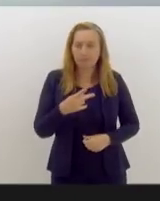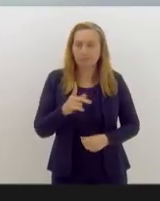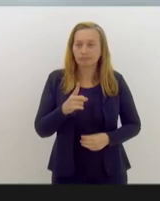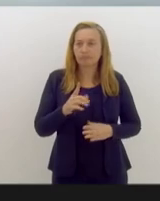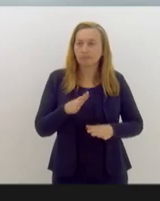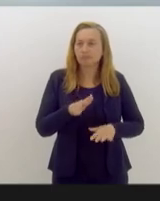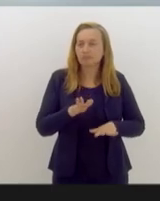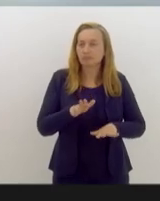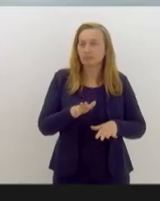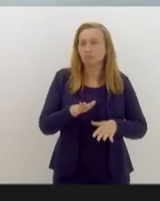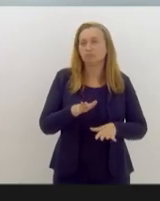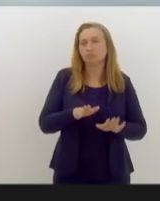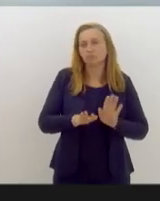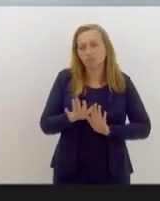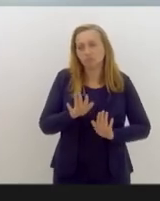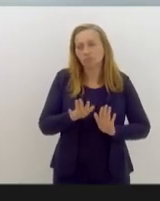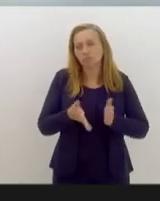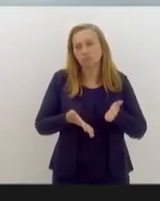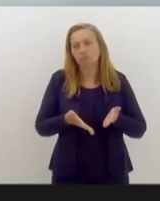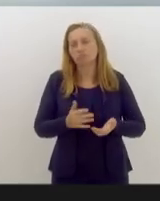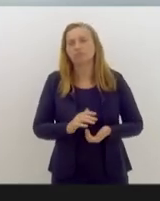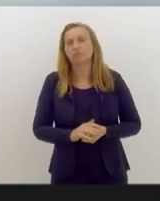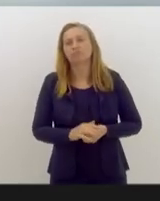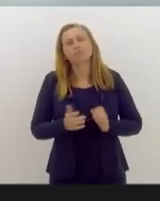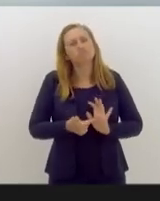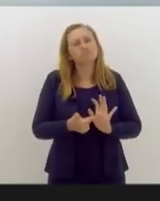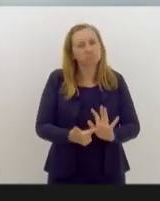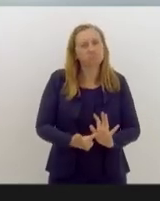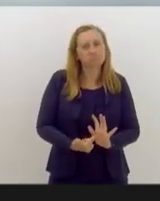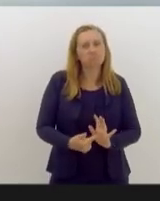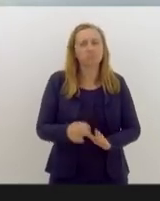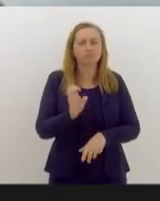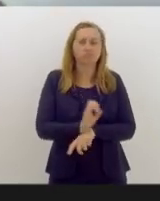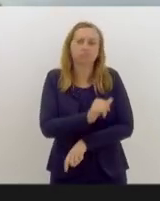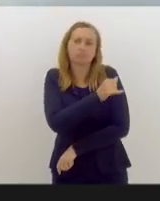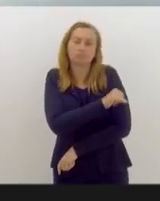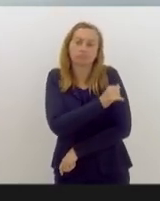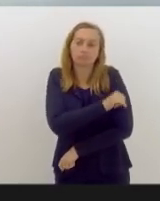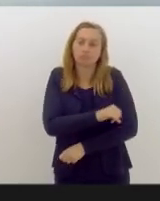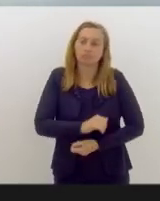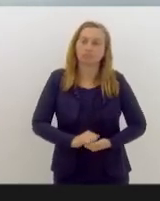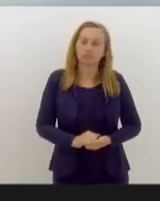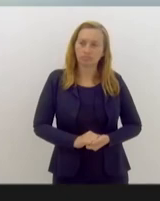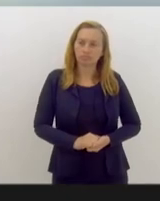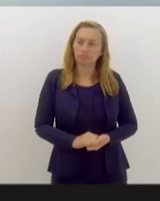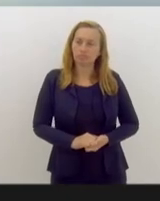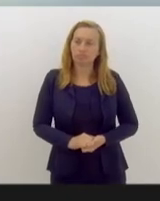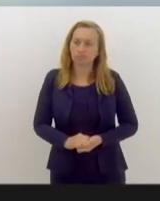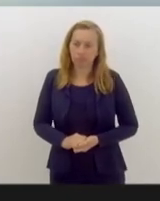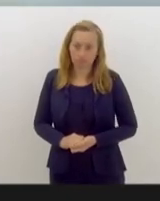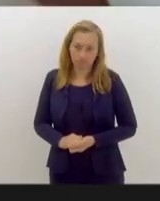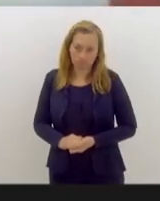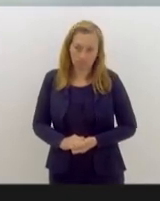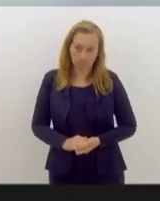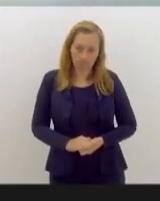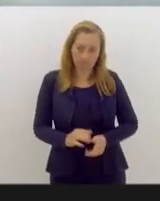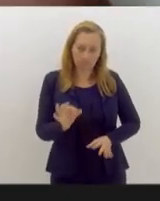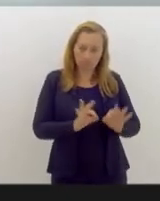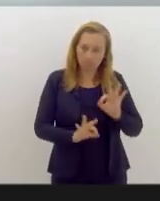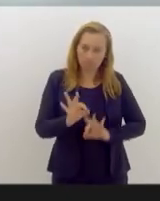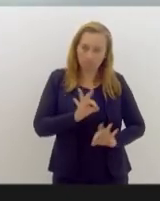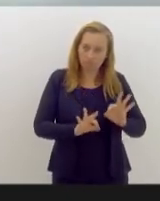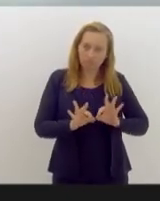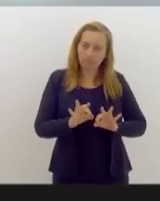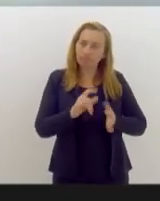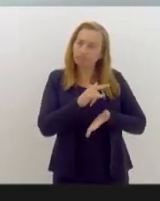e que parece mostrar que para o Estado do Rio de Janeiro, pelo menos para o governante, esse plano é